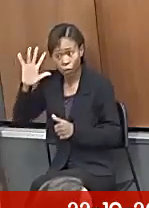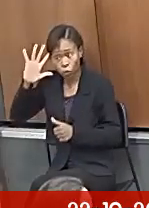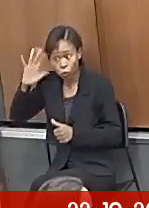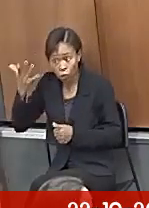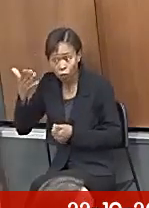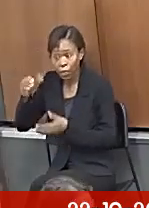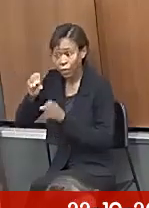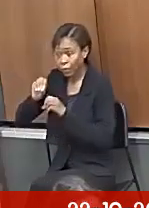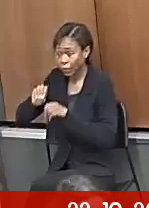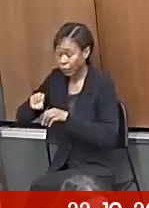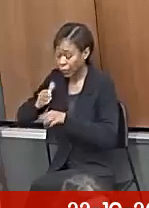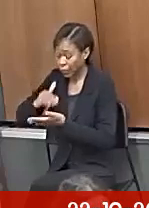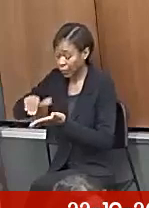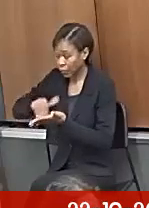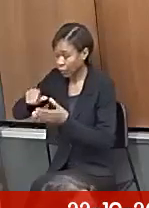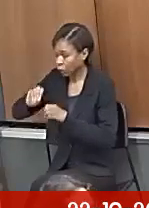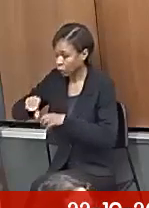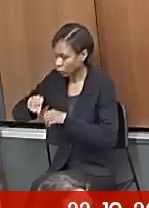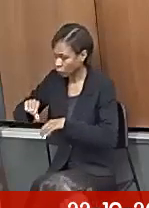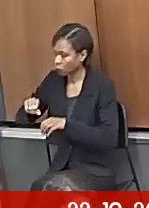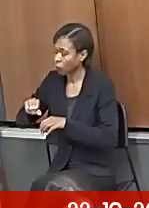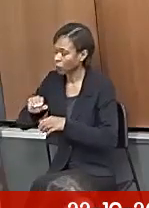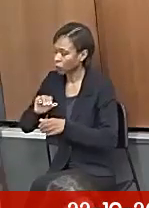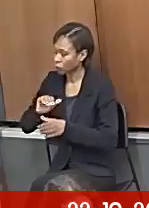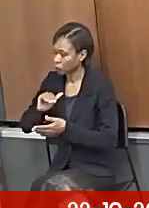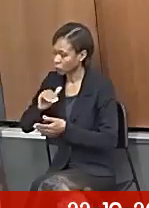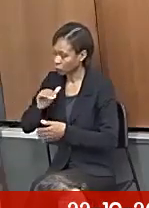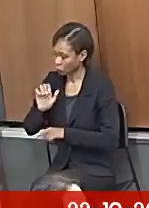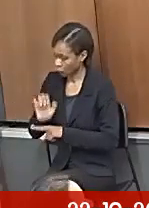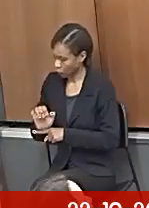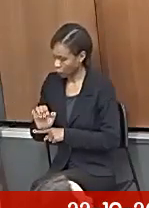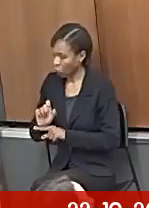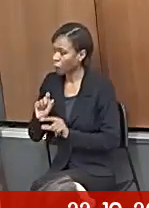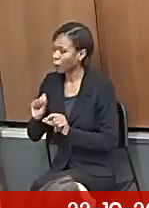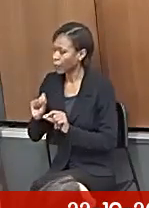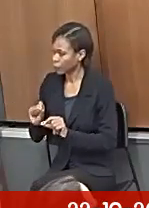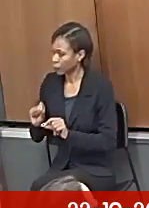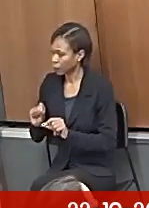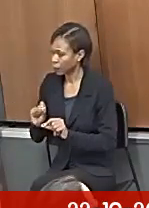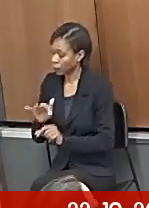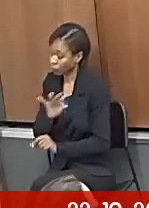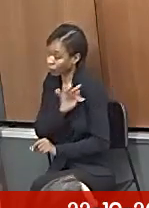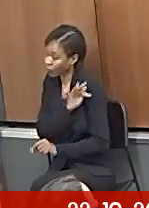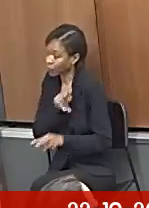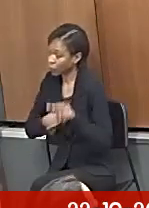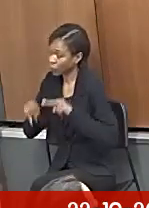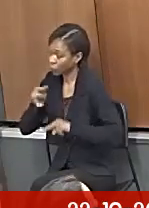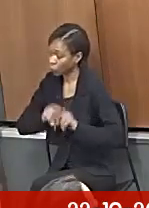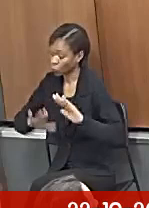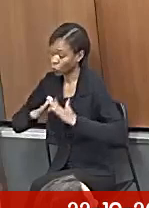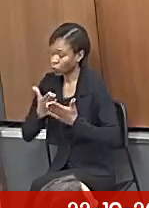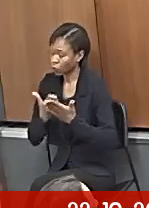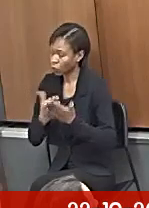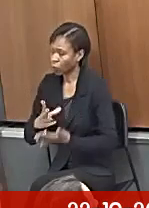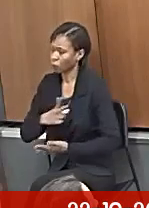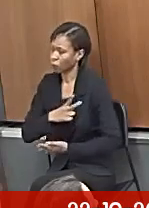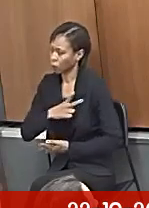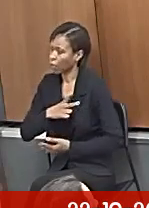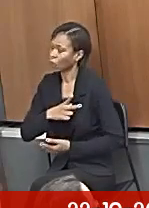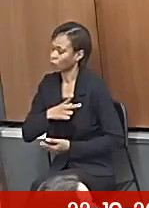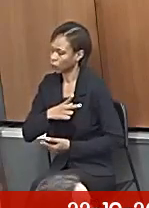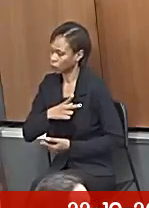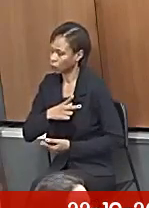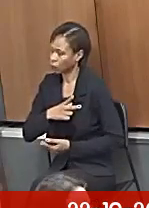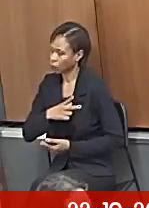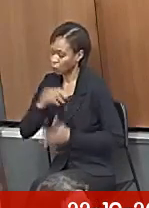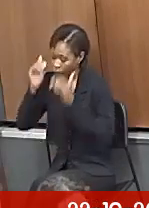Secretaria Estadual de Ensino para que proceda a fiscalização dos estabelecimentos privados de educação quanto ao cumprimento